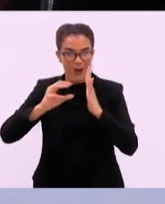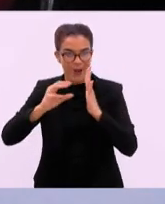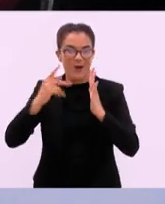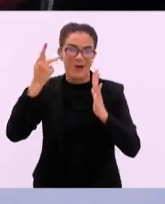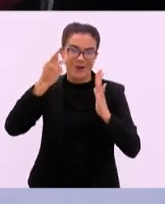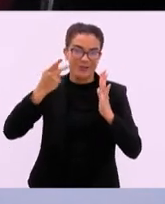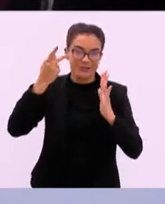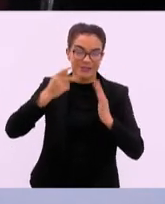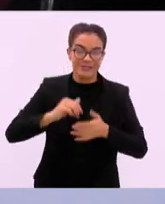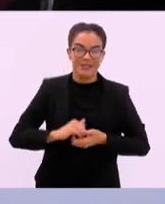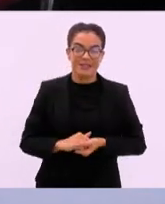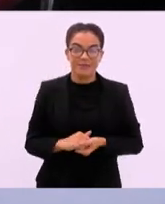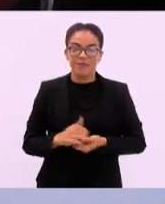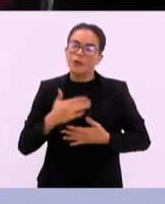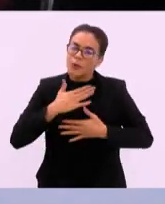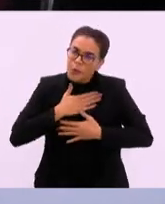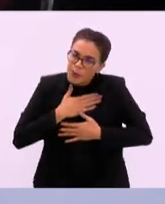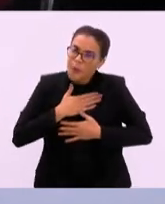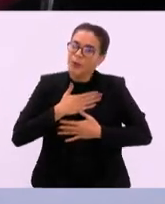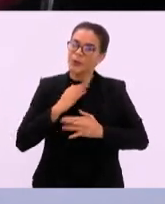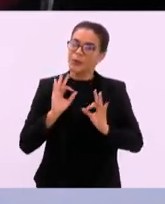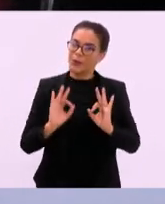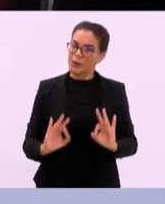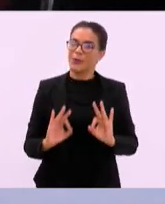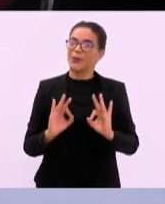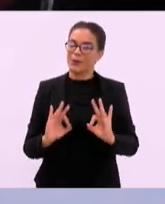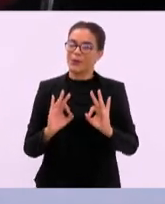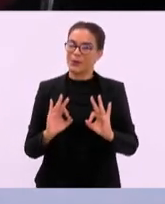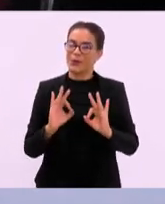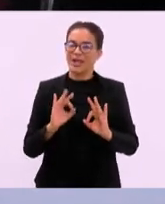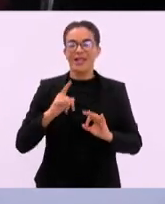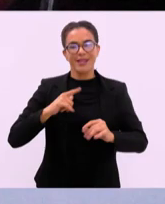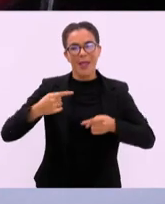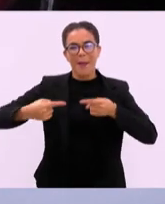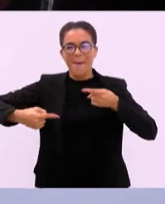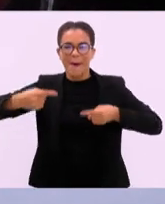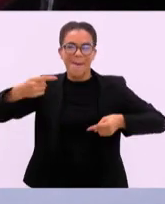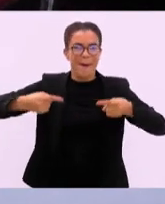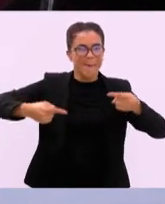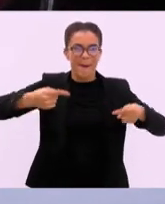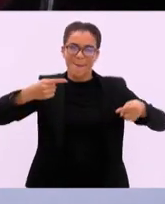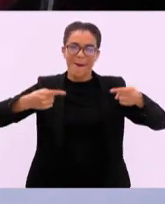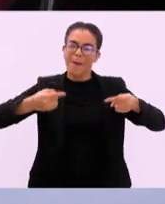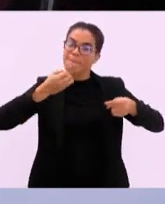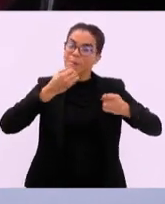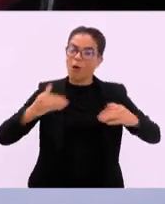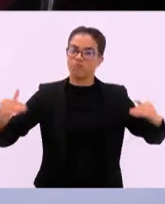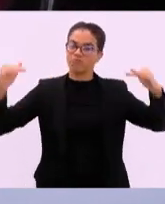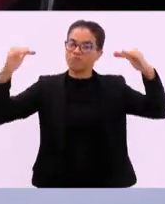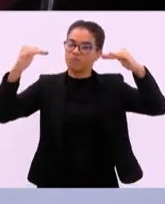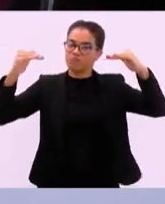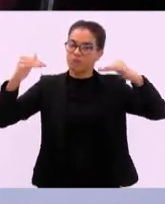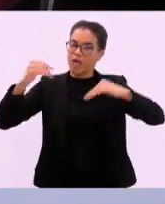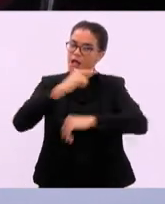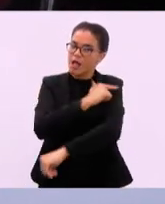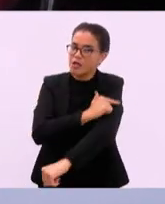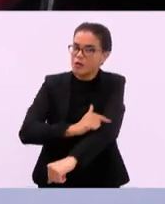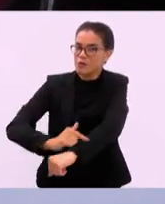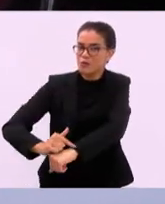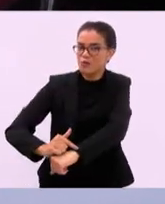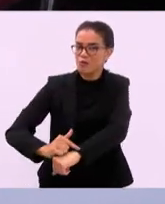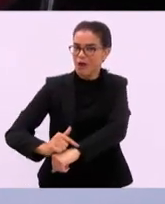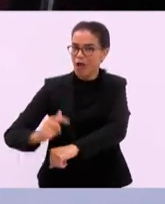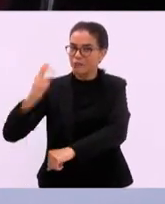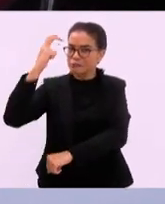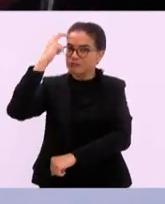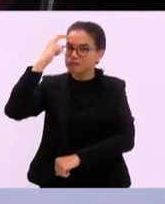até gosto, quando tem discussões de muito bom nível dentro do parlamento, em que